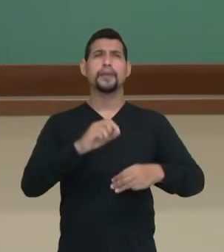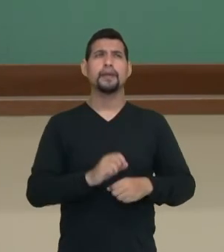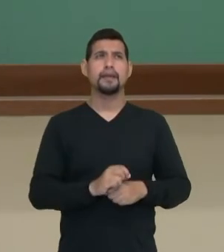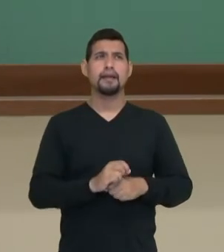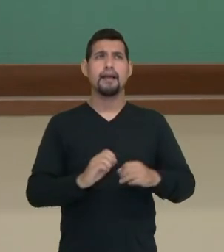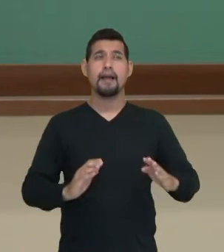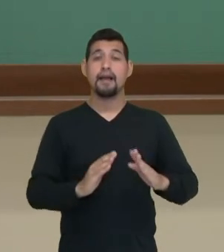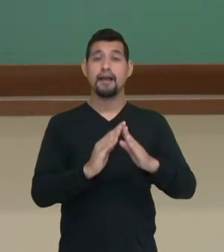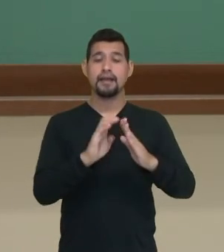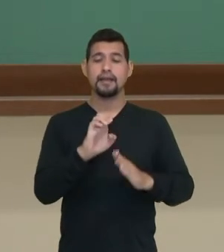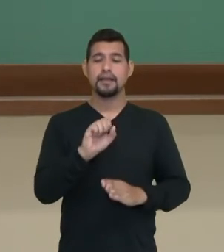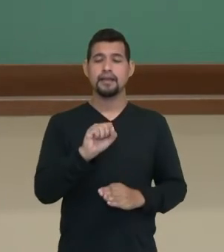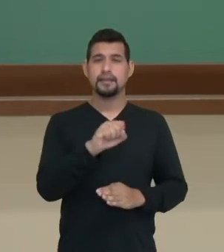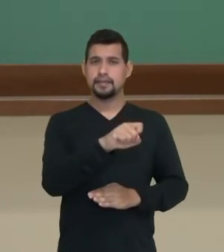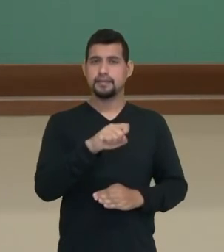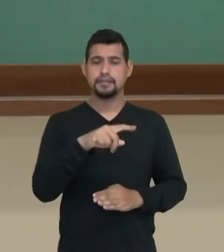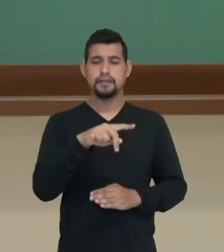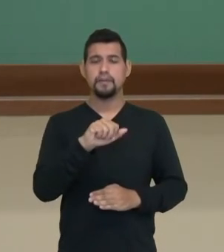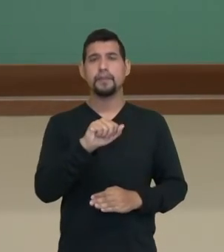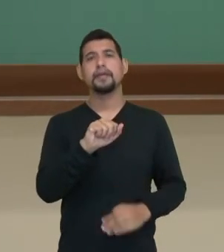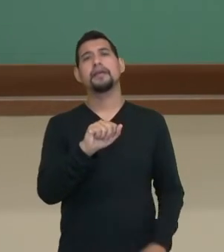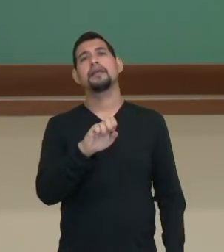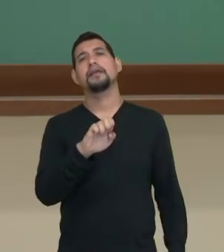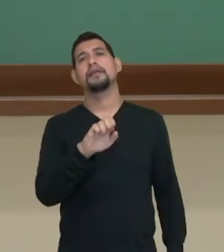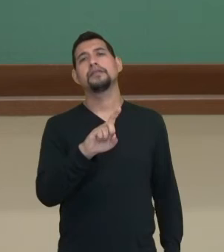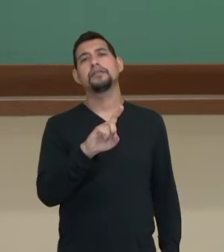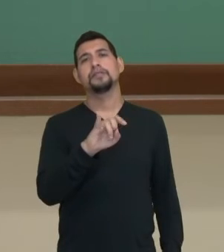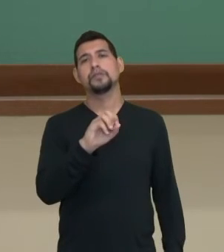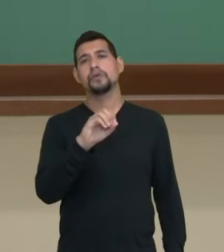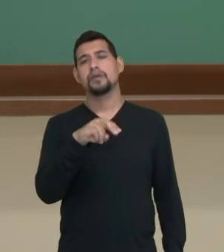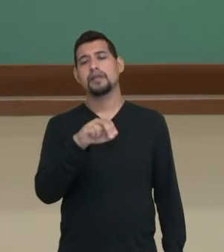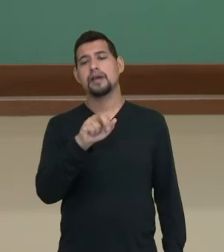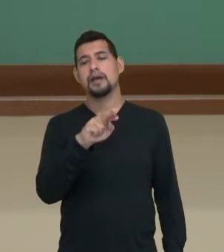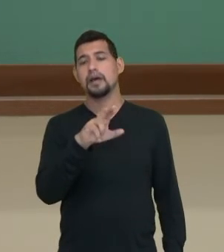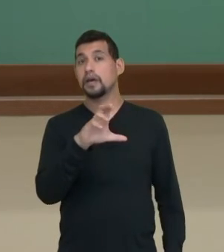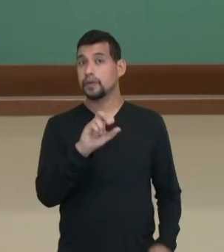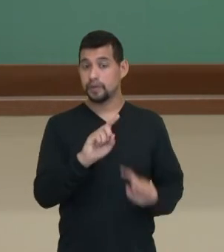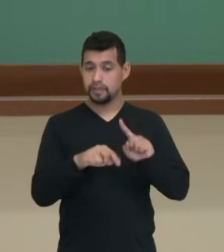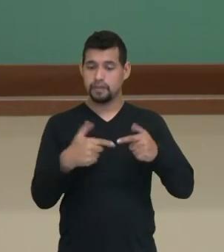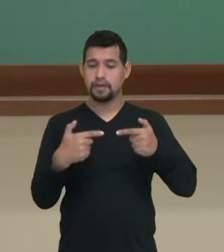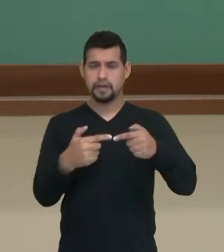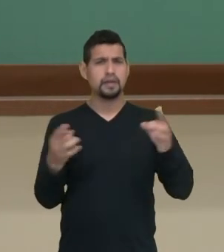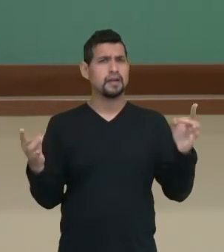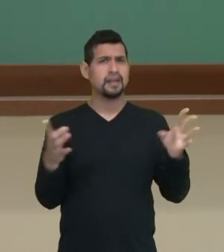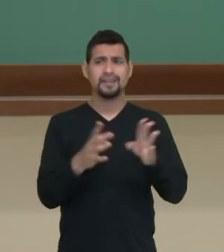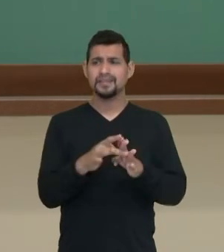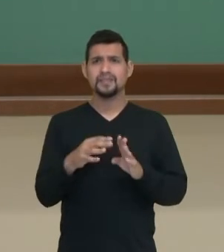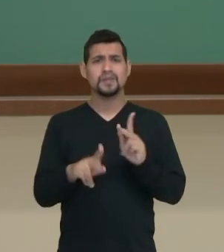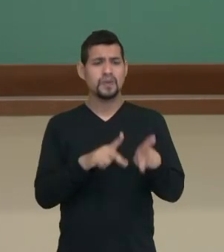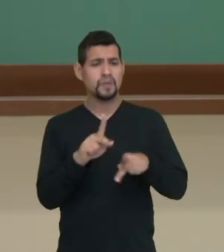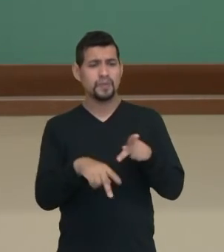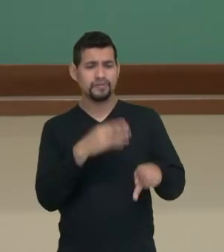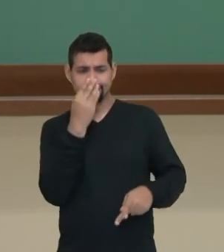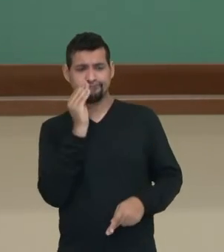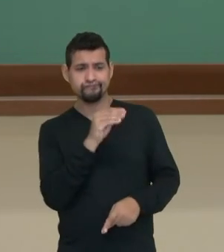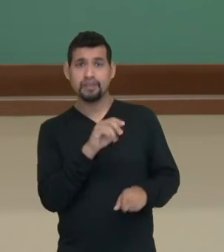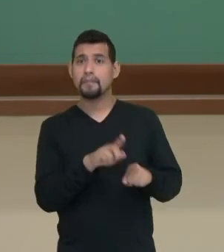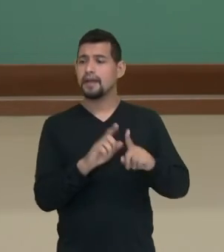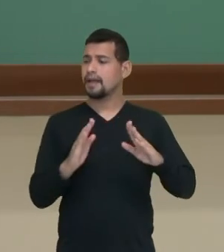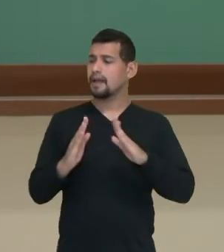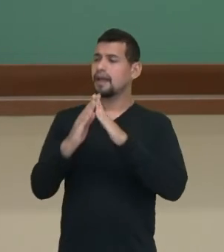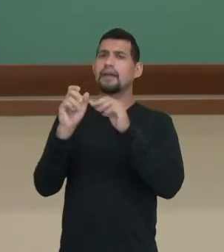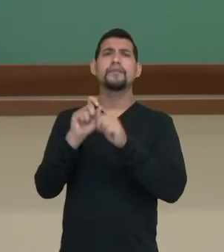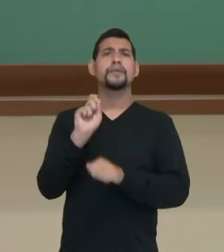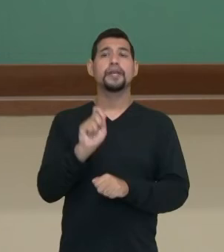do Expedicionário. Tá? Depois que a guerra acabou, esses expedicionários ficaram abandonados e a casa passou a servir